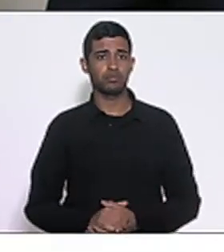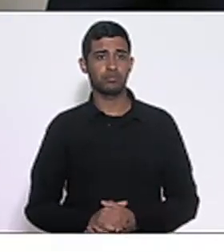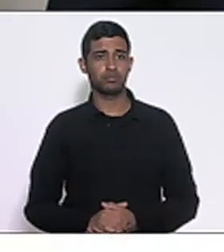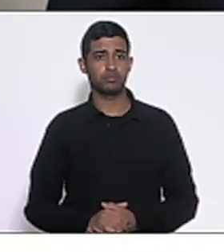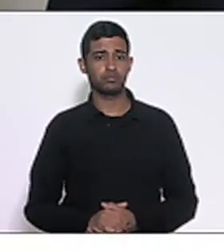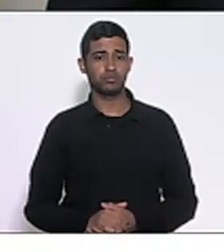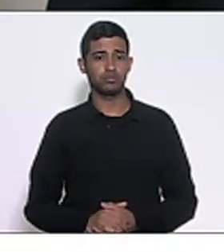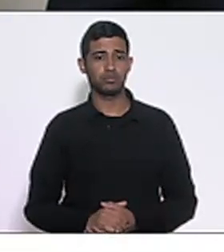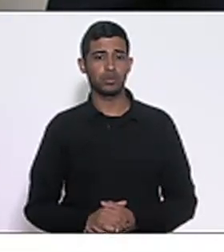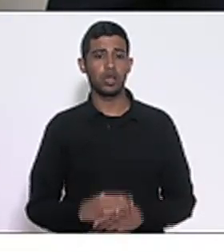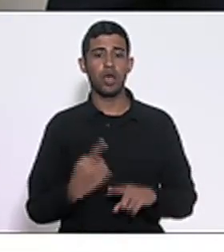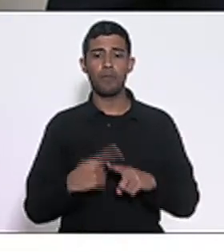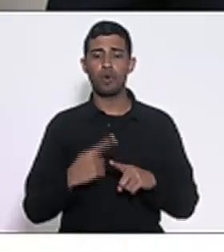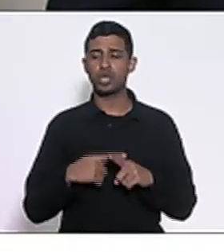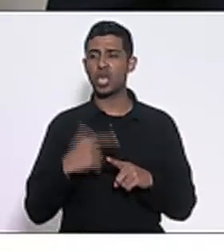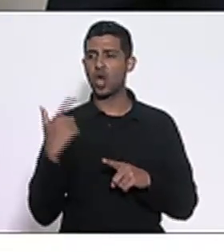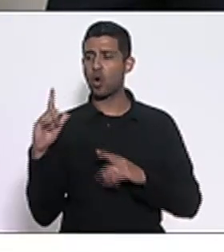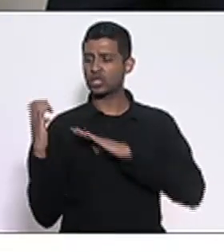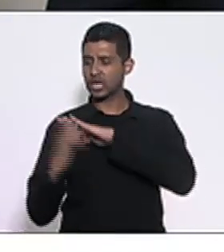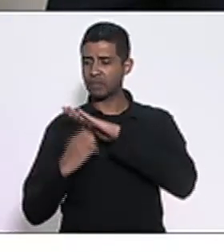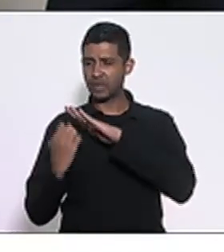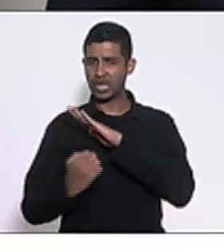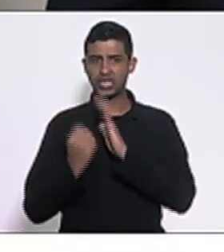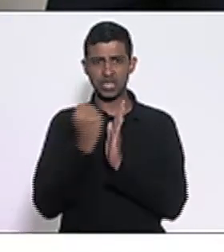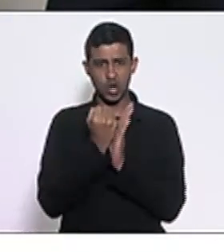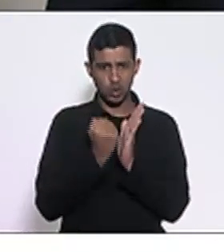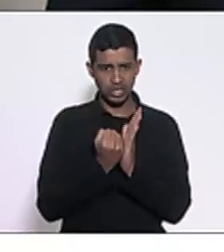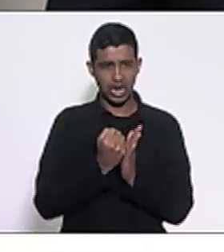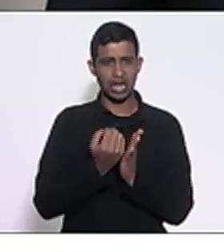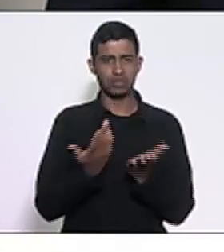Porque o terceirizado não está nem aí para o negócio